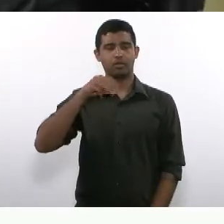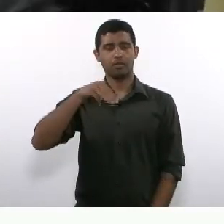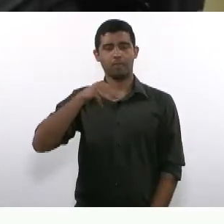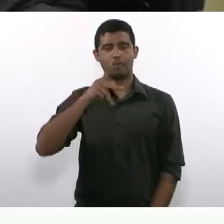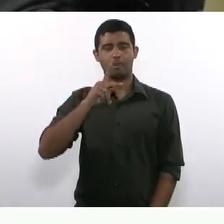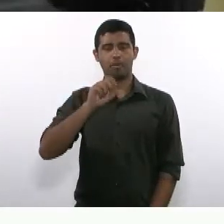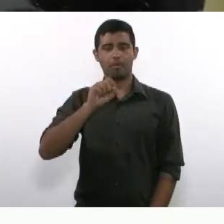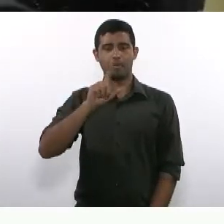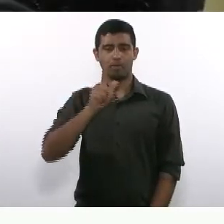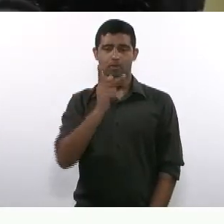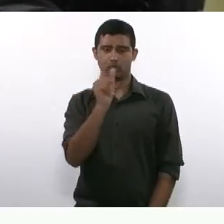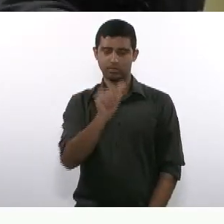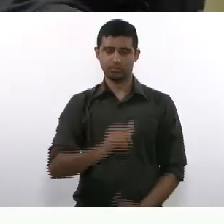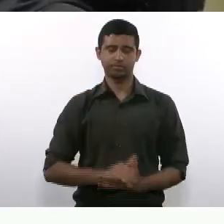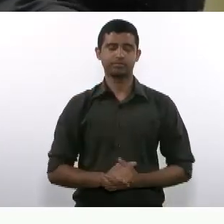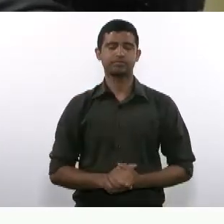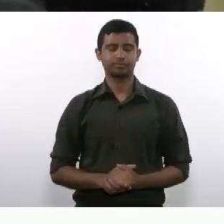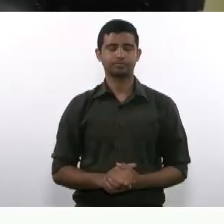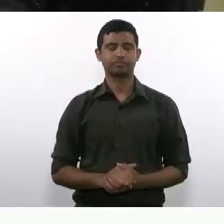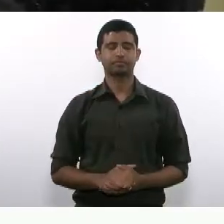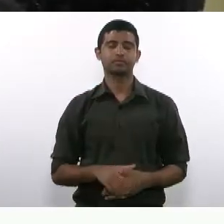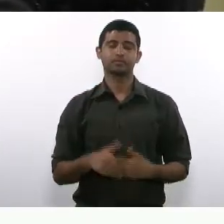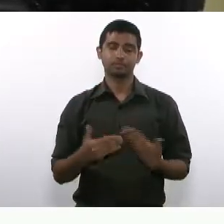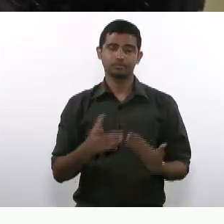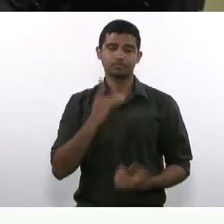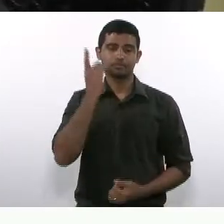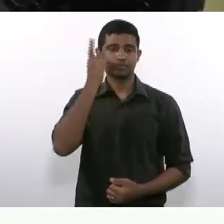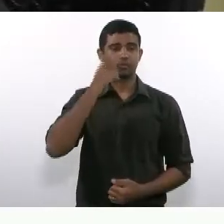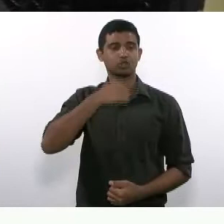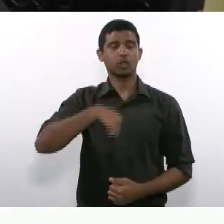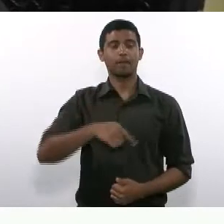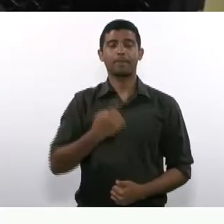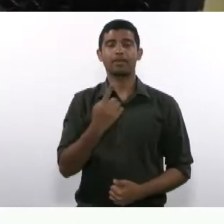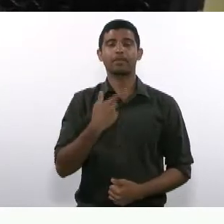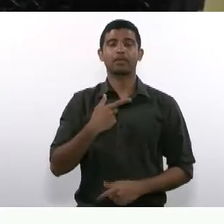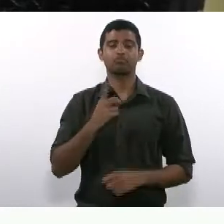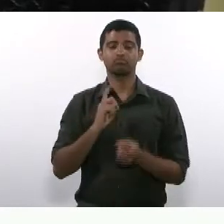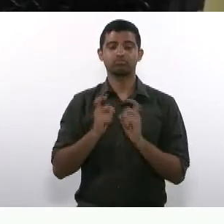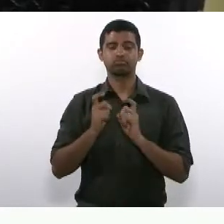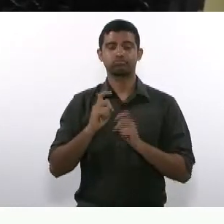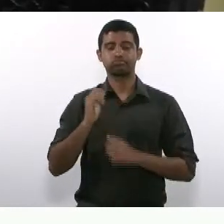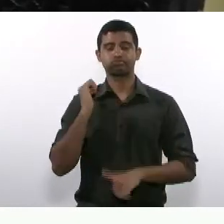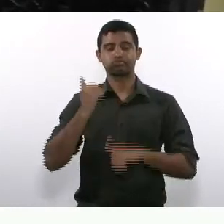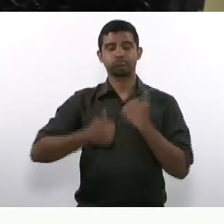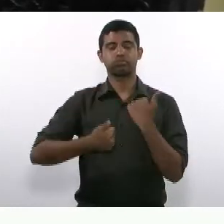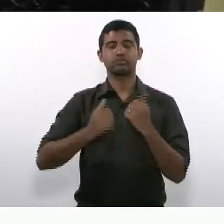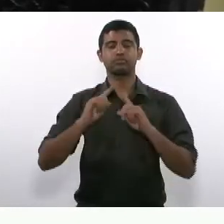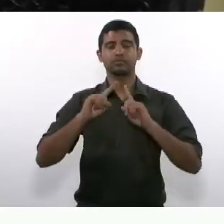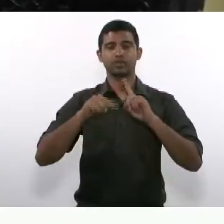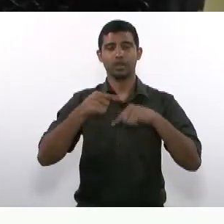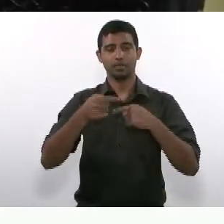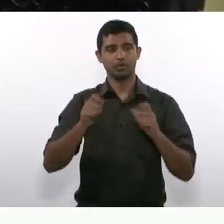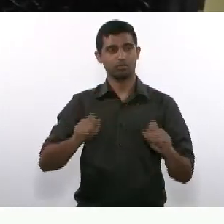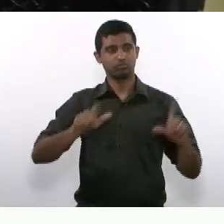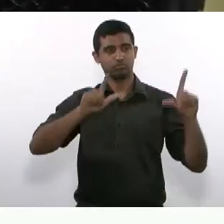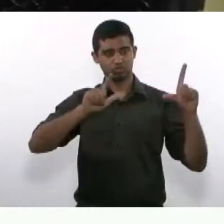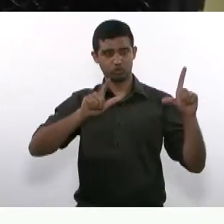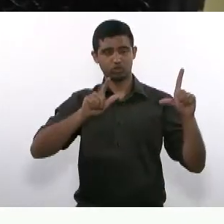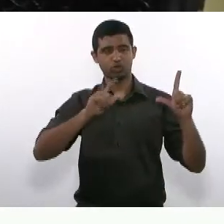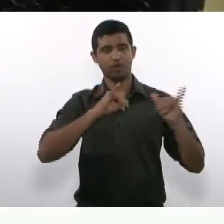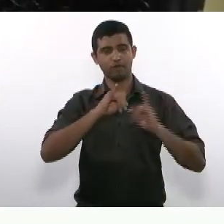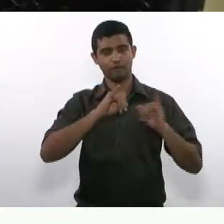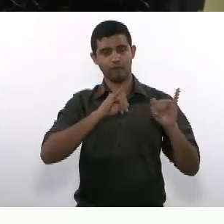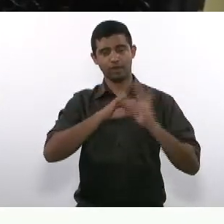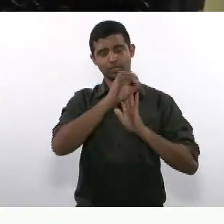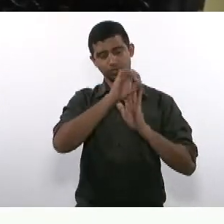fizemos a primeira passagem sobre o esporte. E aí, em síntese, foi apresentado os dados do